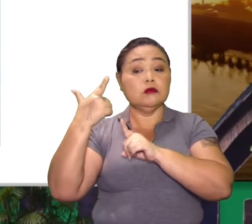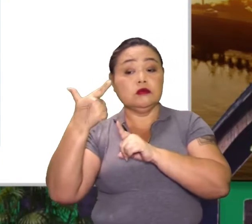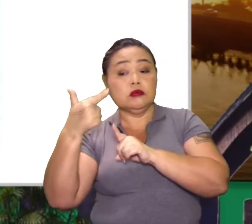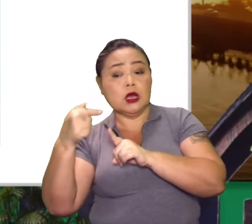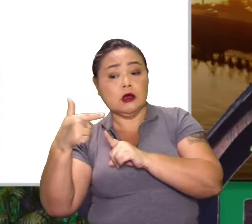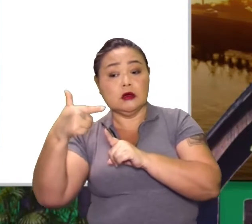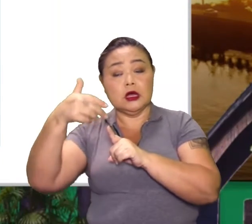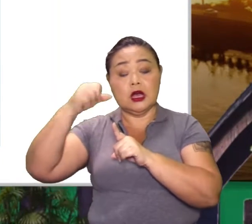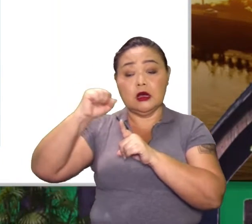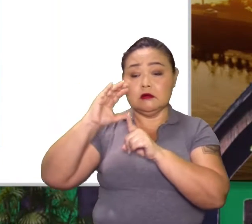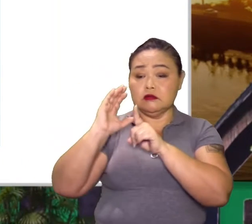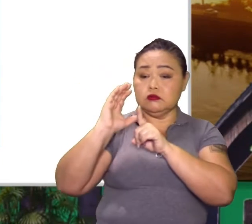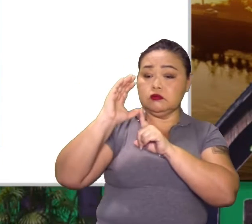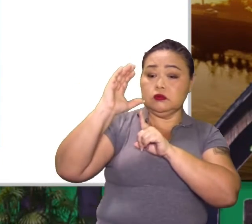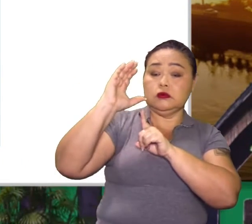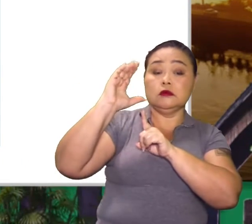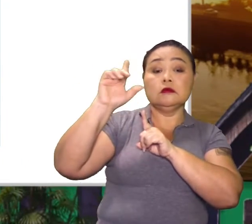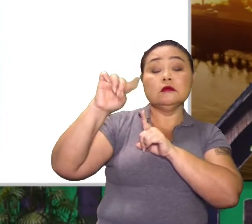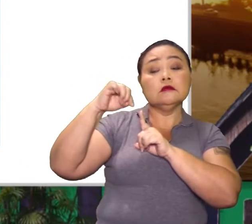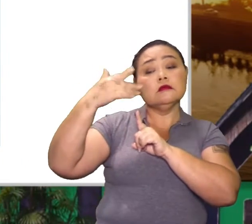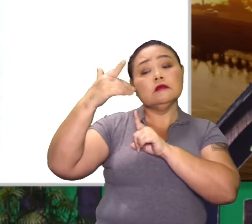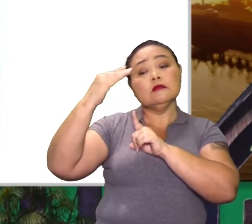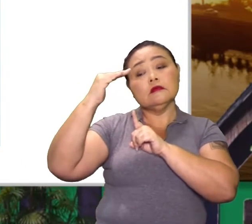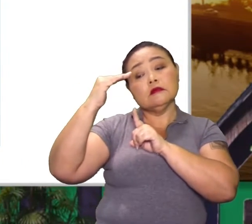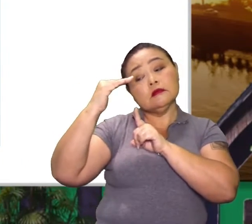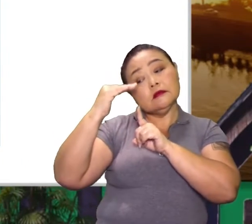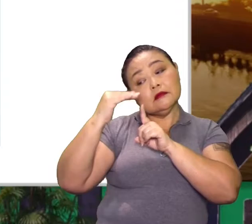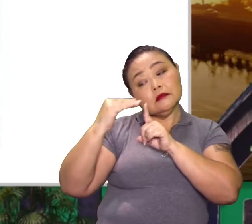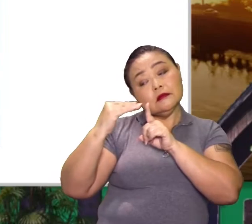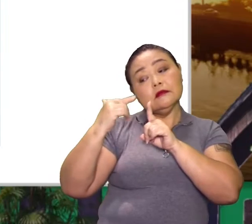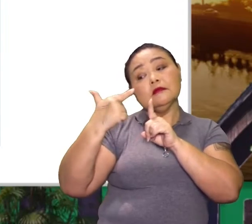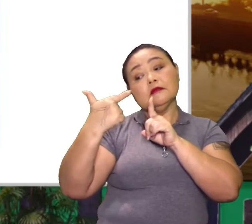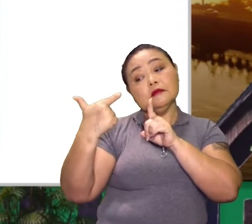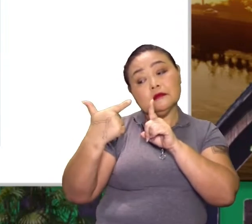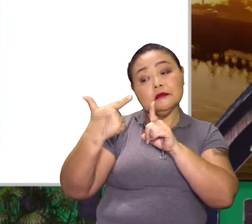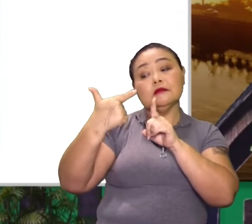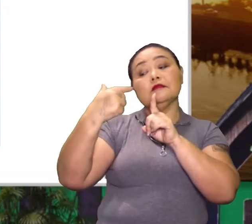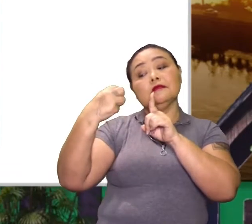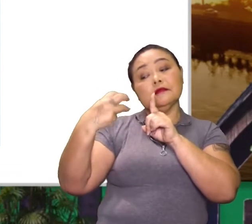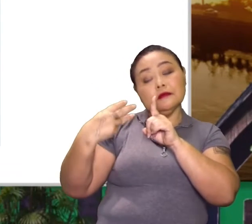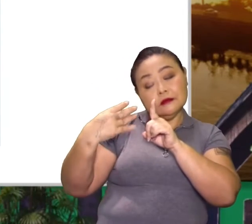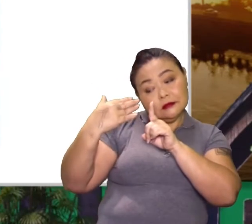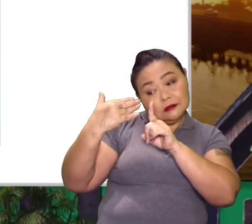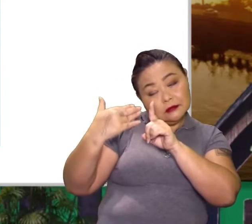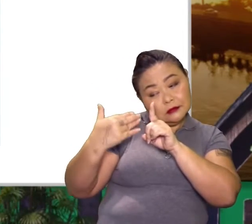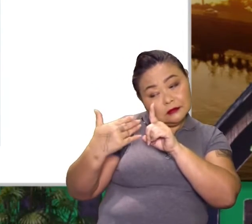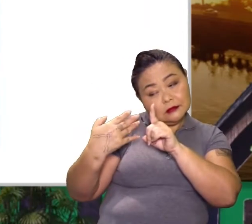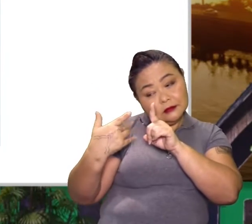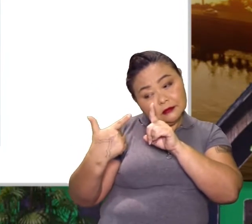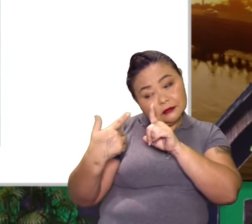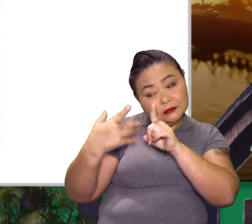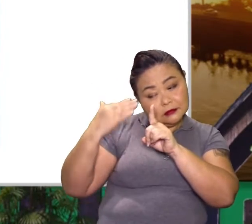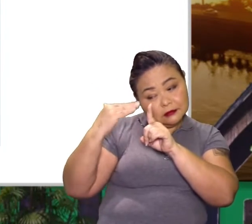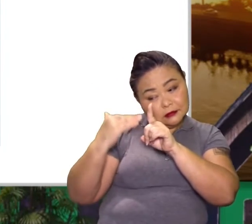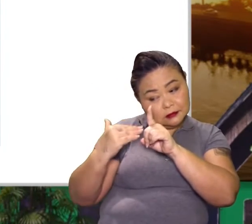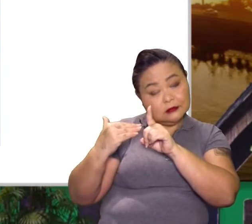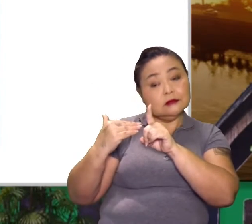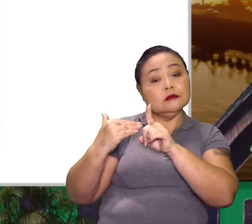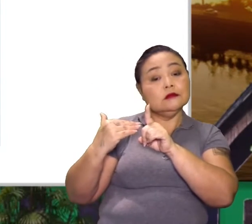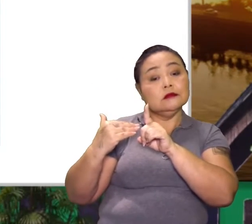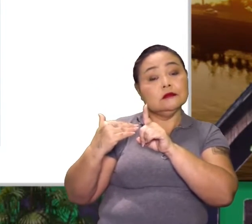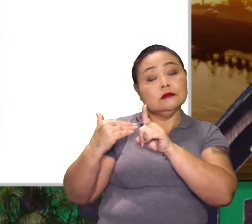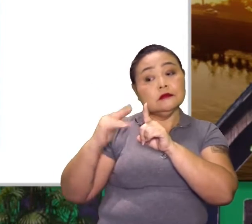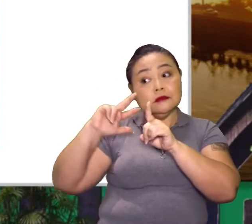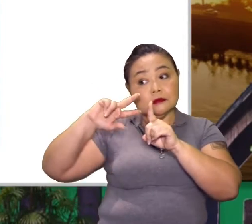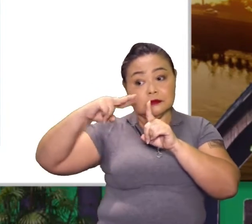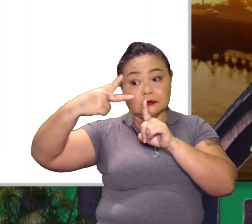27, 28 graus, foram aí para uns 22, 23, 24 graus.